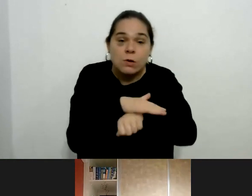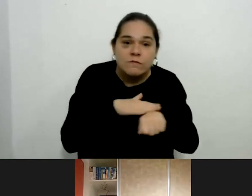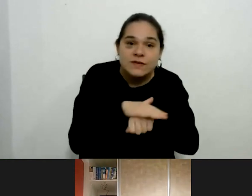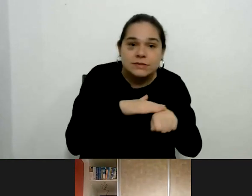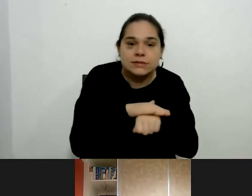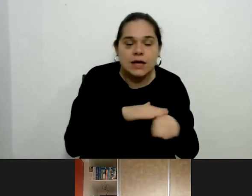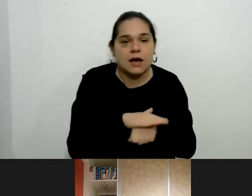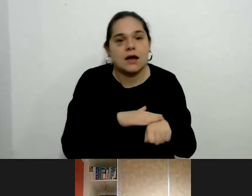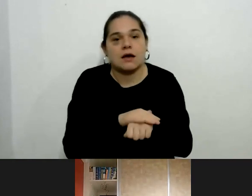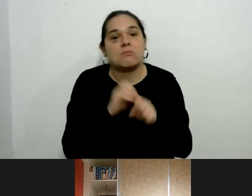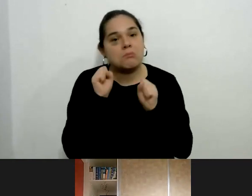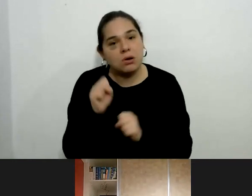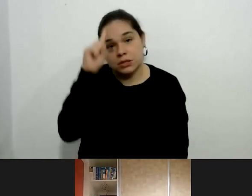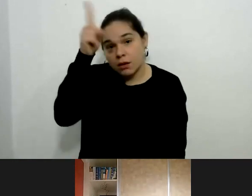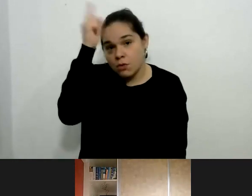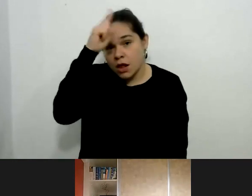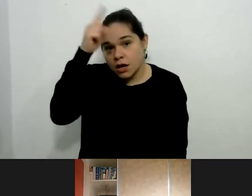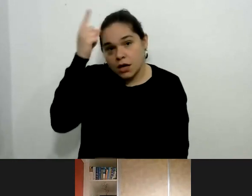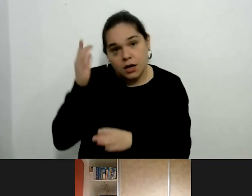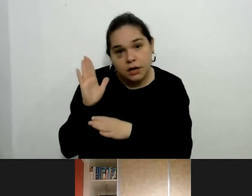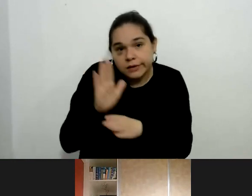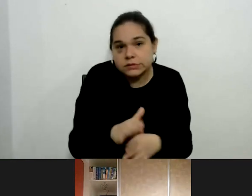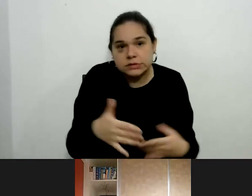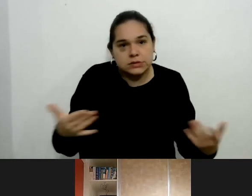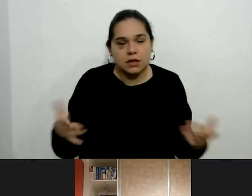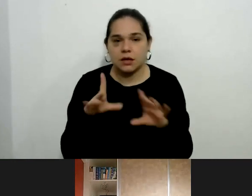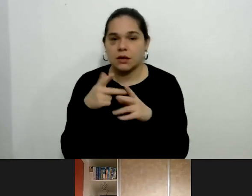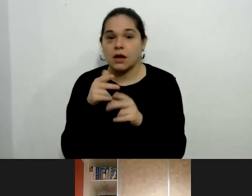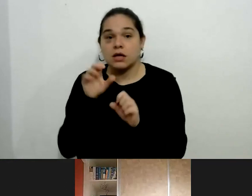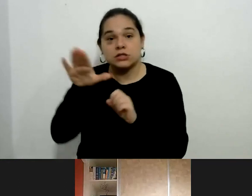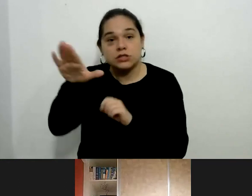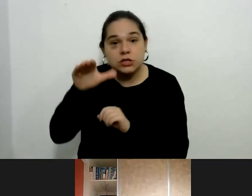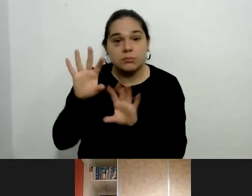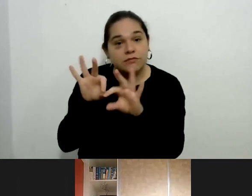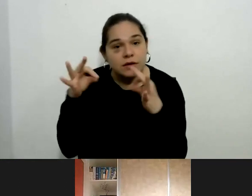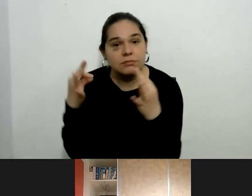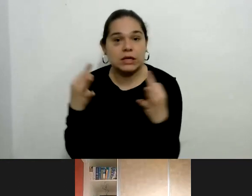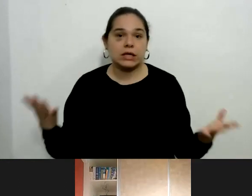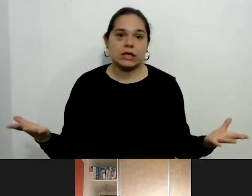de eles mandarem uma ambulância, de eles mandarem um parente próximo e lá ver, entendeu?